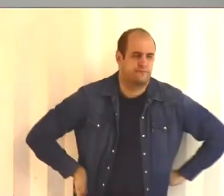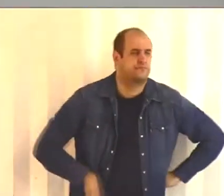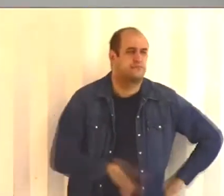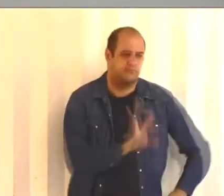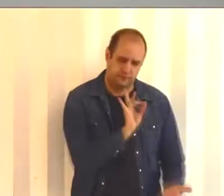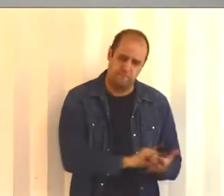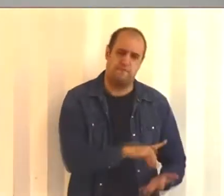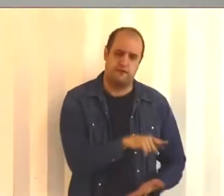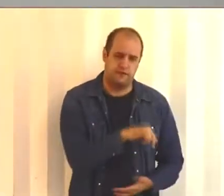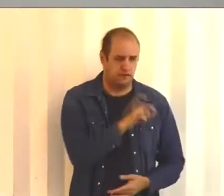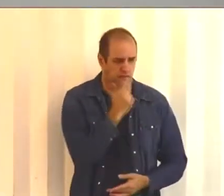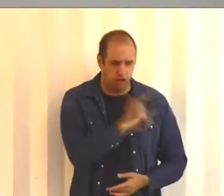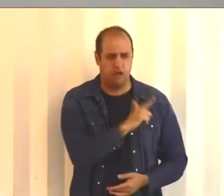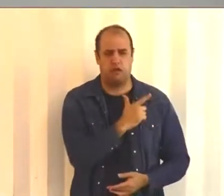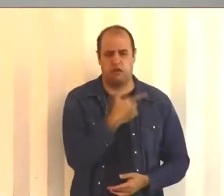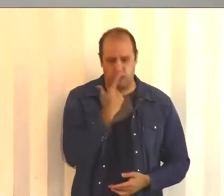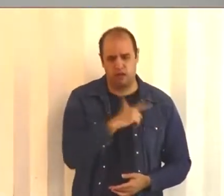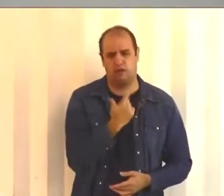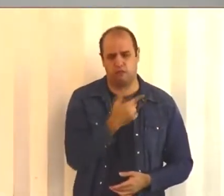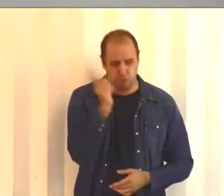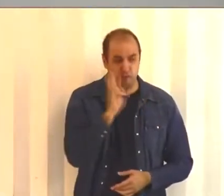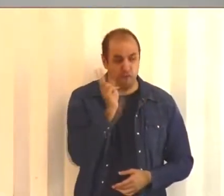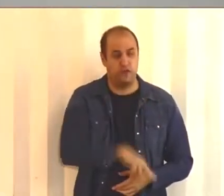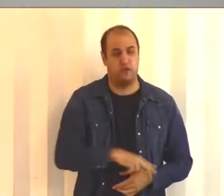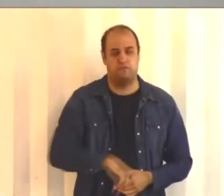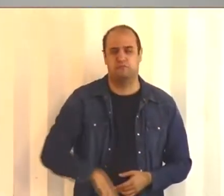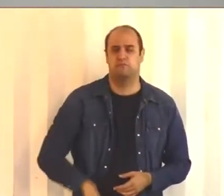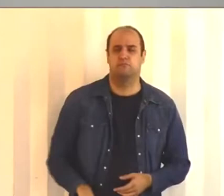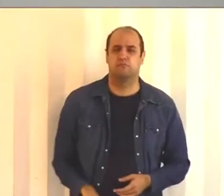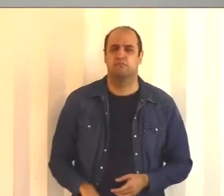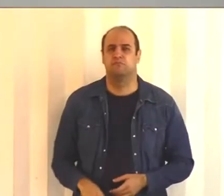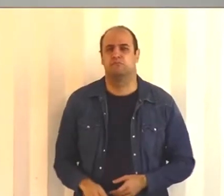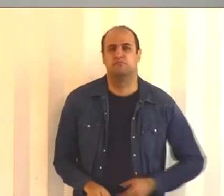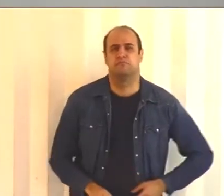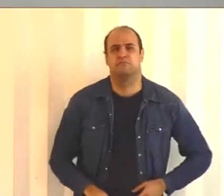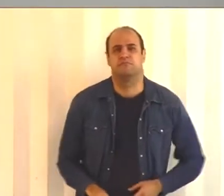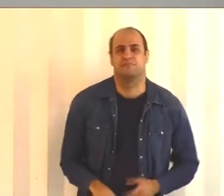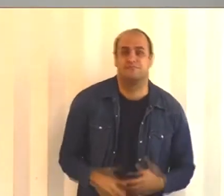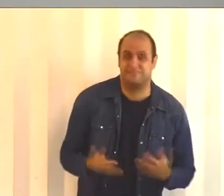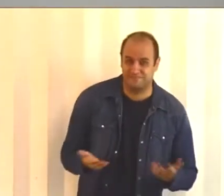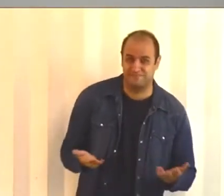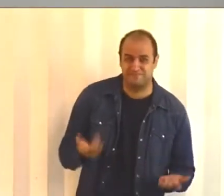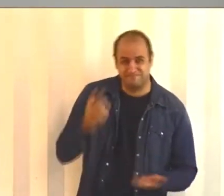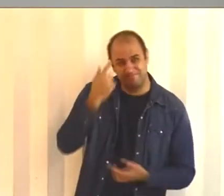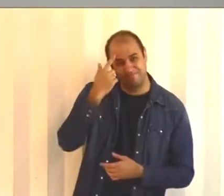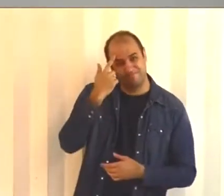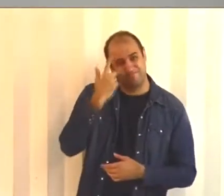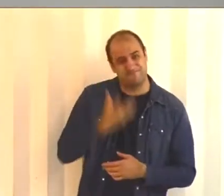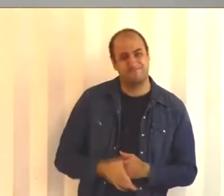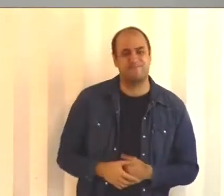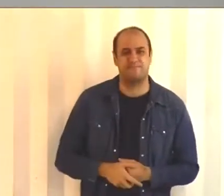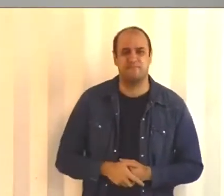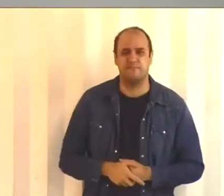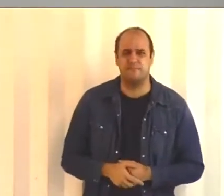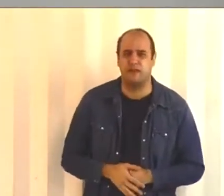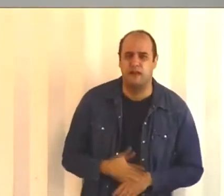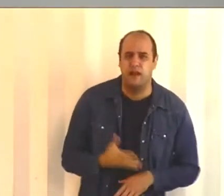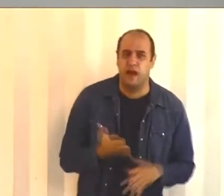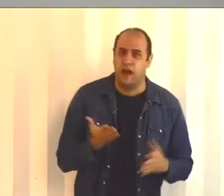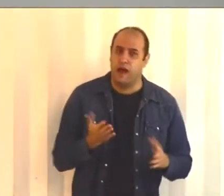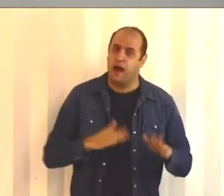não é assim, é certo que riste. Meus irmãos, se dependesse da